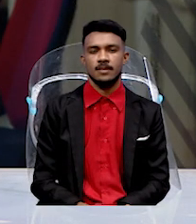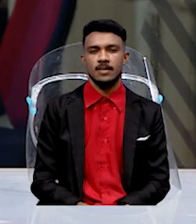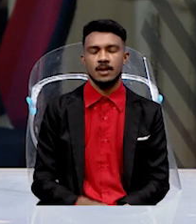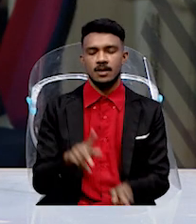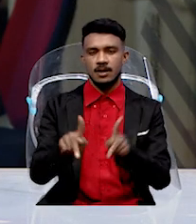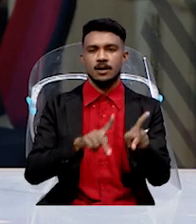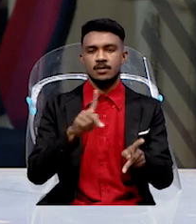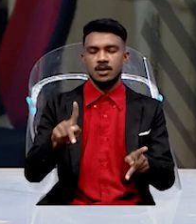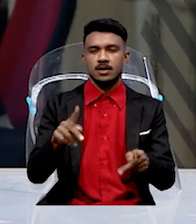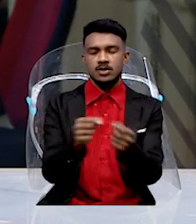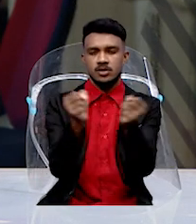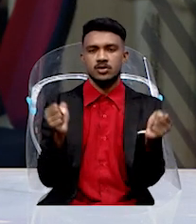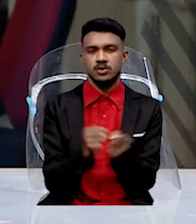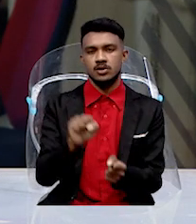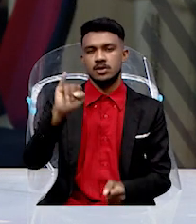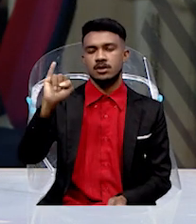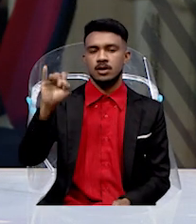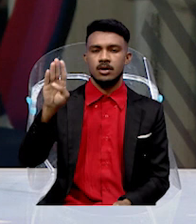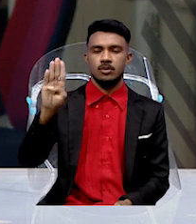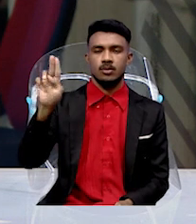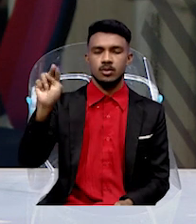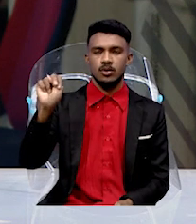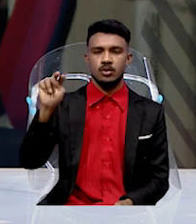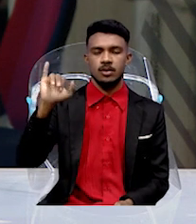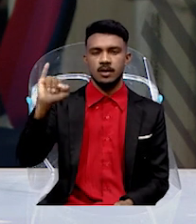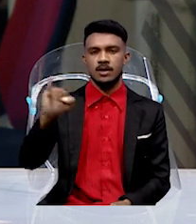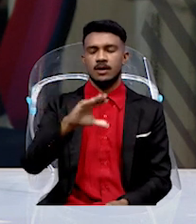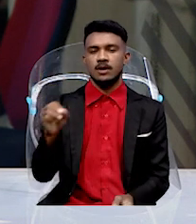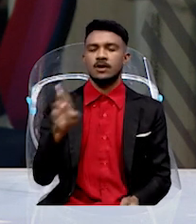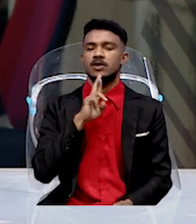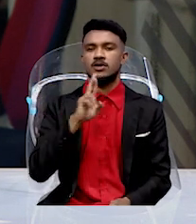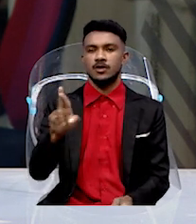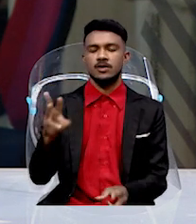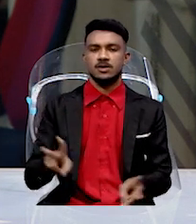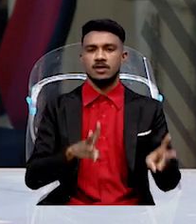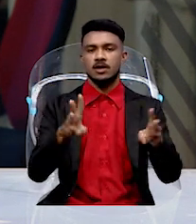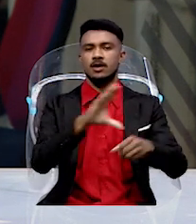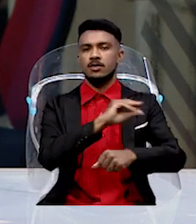Comunidade Sucosibuni exige que o governo resolva o problema estrada no ponte.